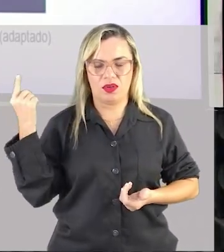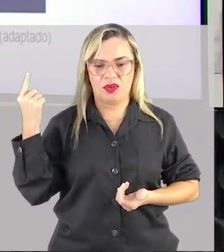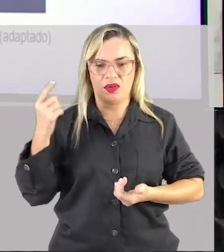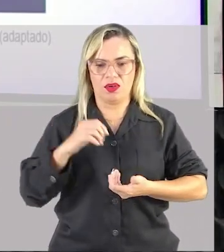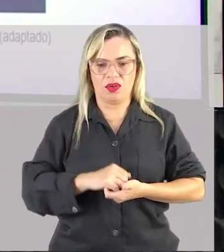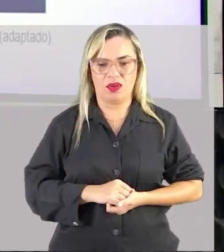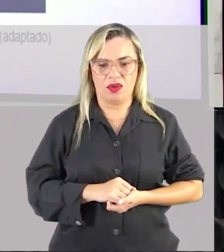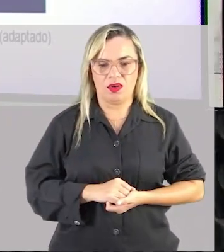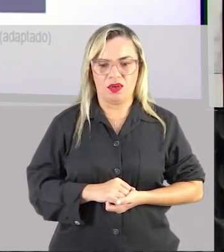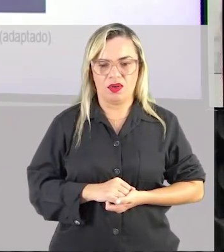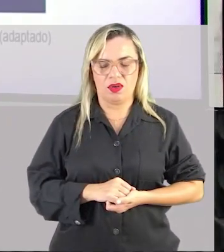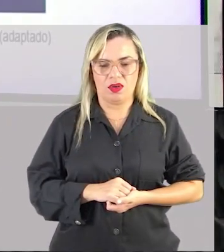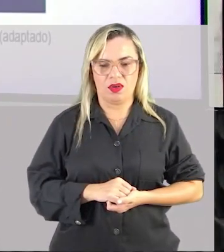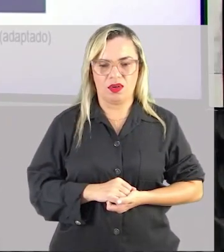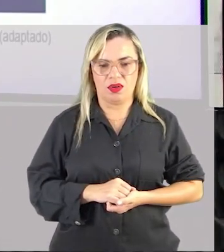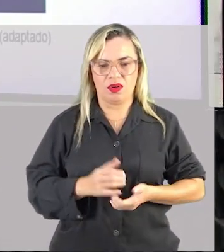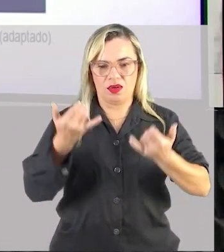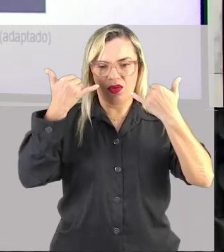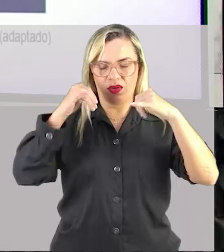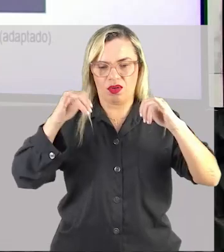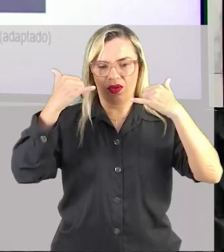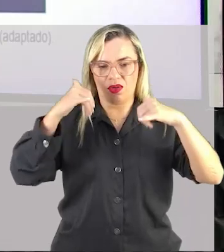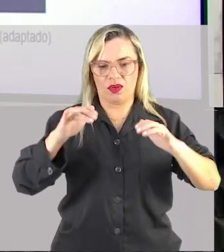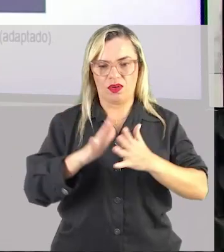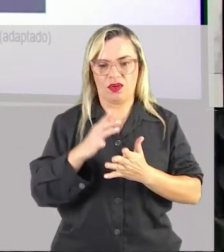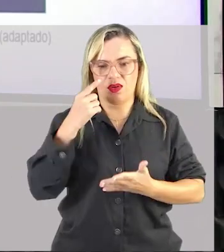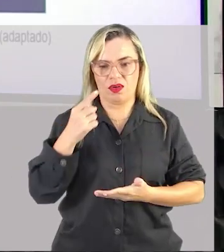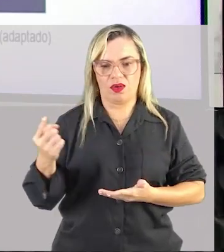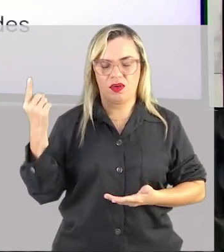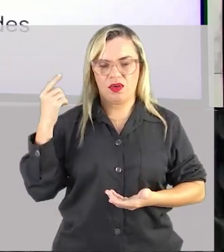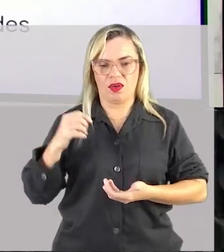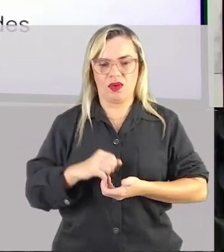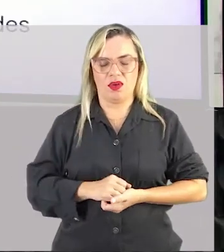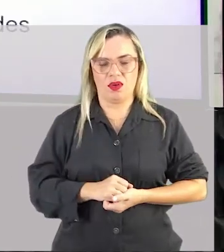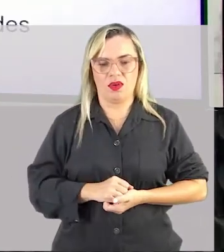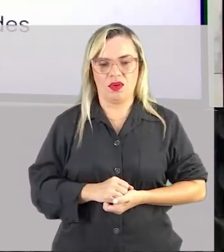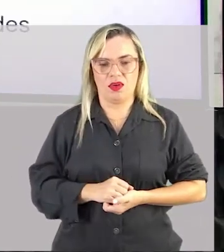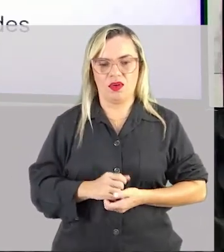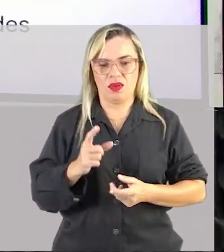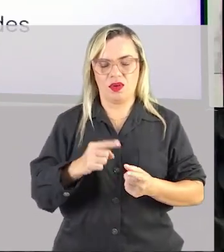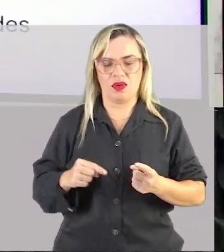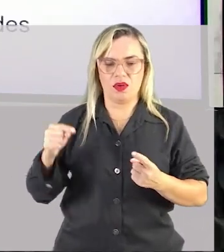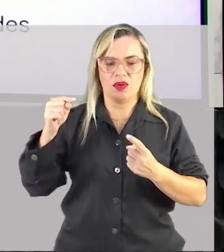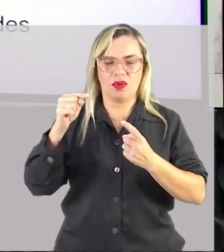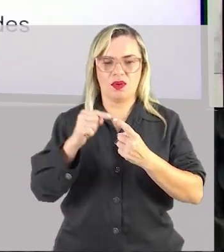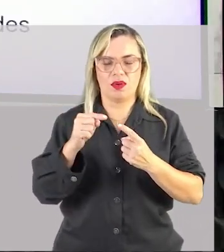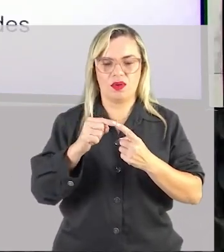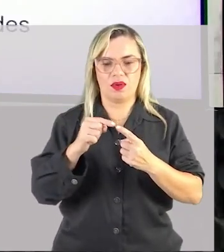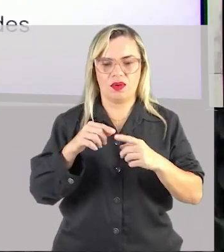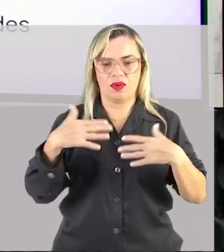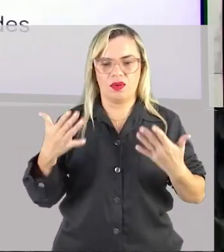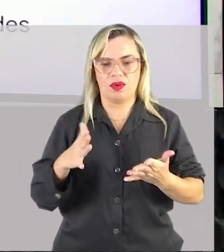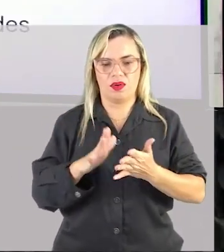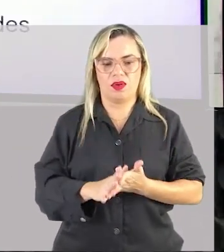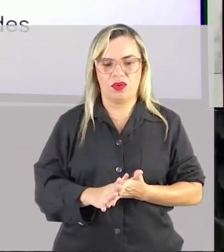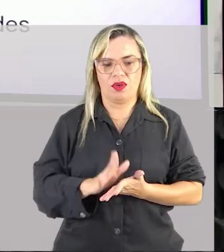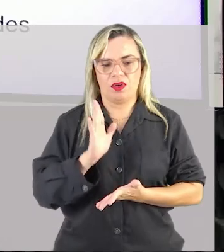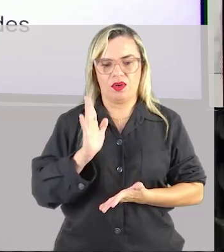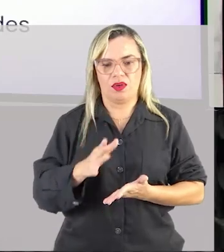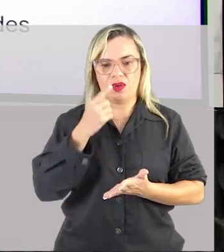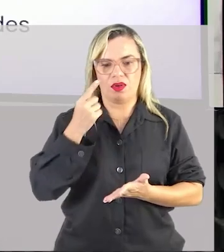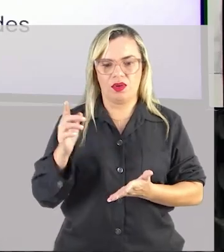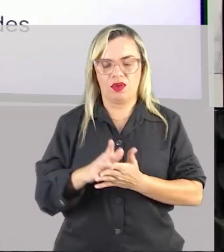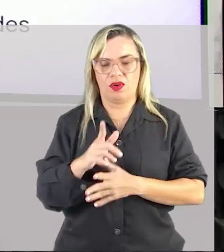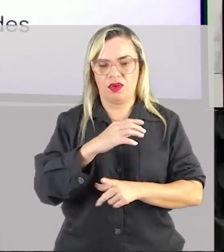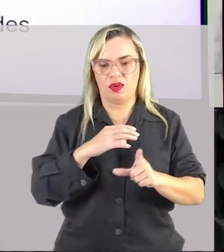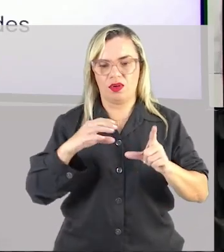seja, aqui é uma campanha de séptimo, tá? Então, o objetivo aqui, como vocês já viram, sem querer eu passei, é